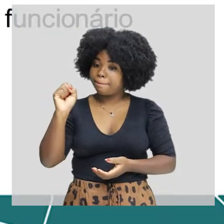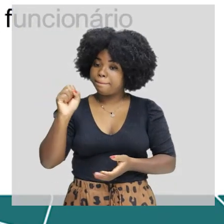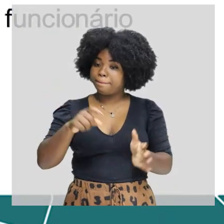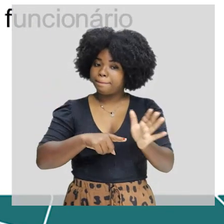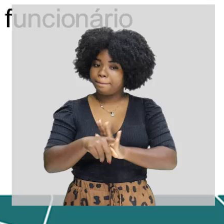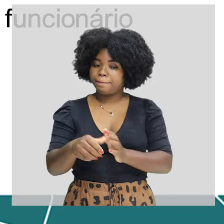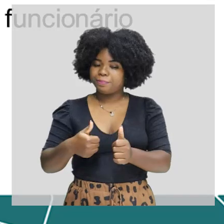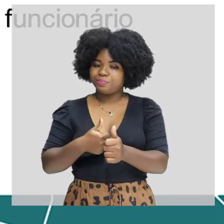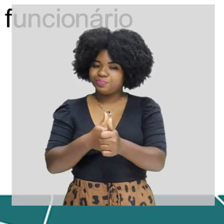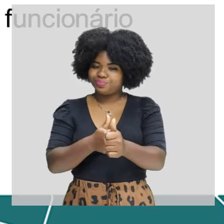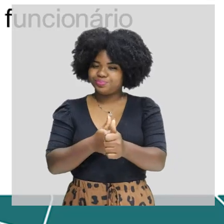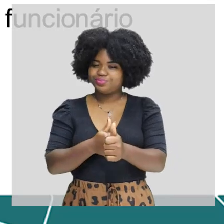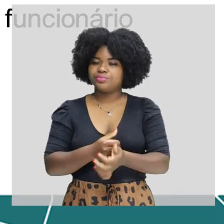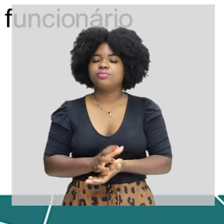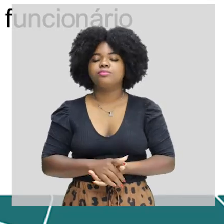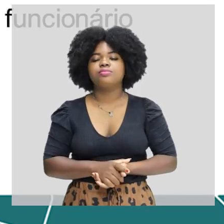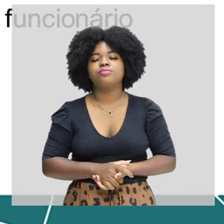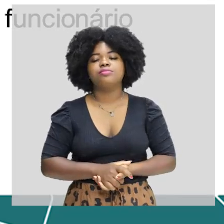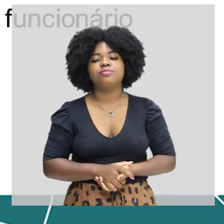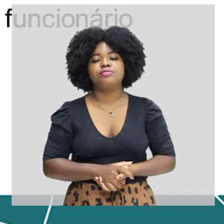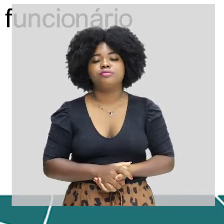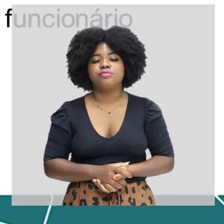questão, estamos quase terminando.